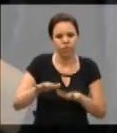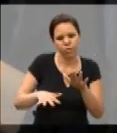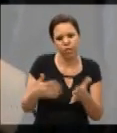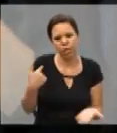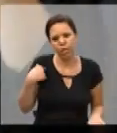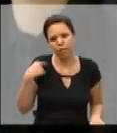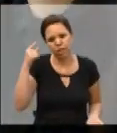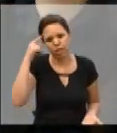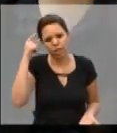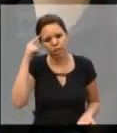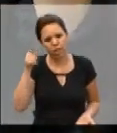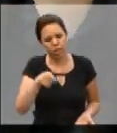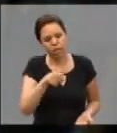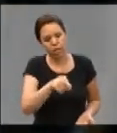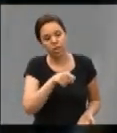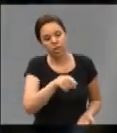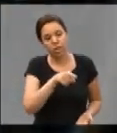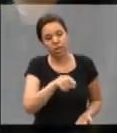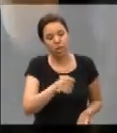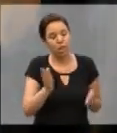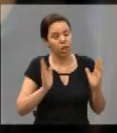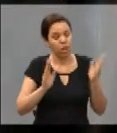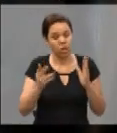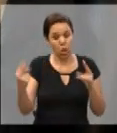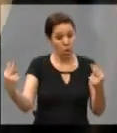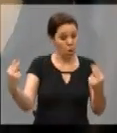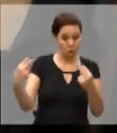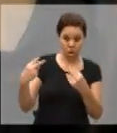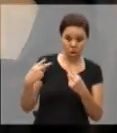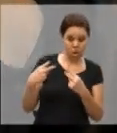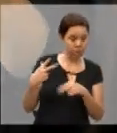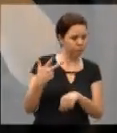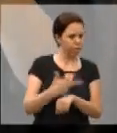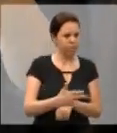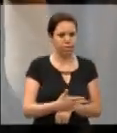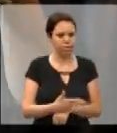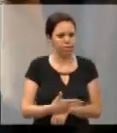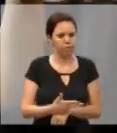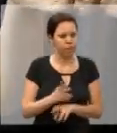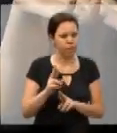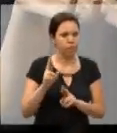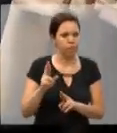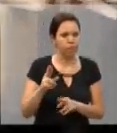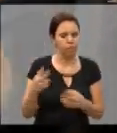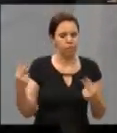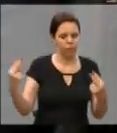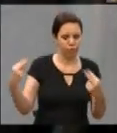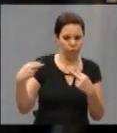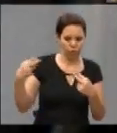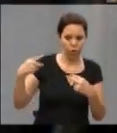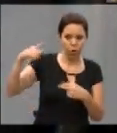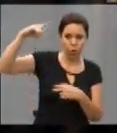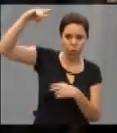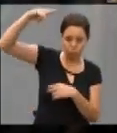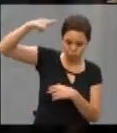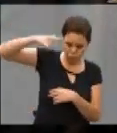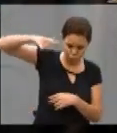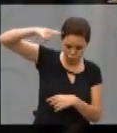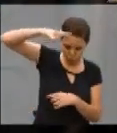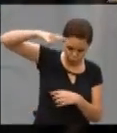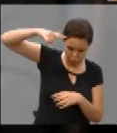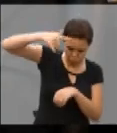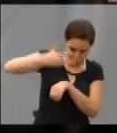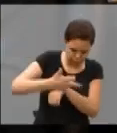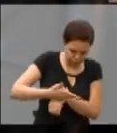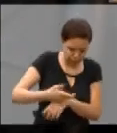assim, não, só tô torcendo para aquele caminhoneiro lá de longe não olhar para a câmera. Então, porque você fica olhando para o drone, né? Então, mas aí